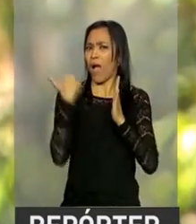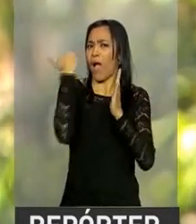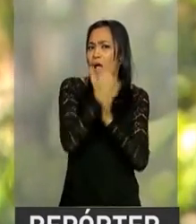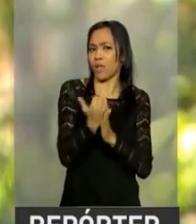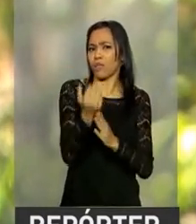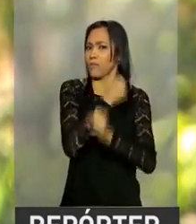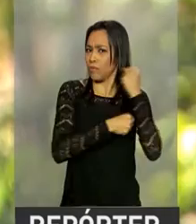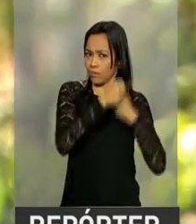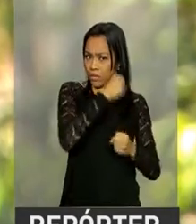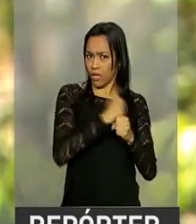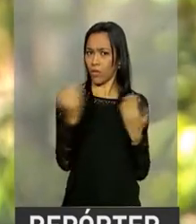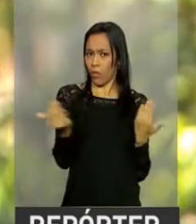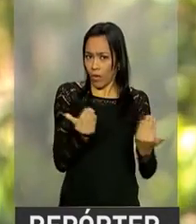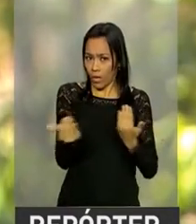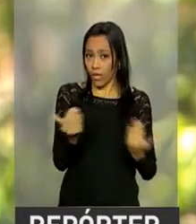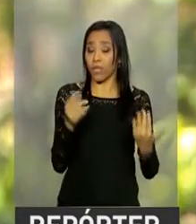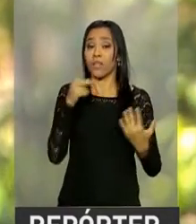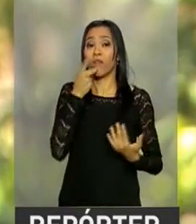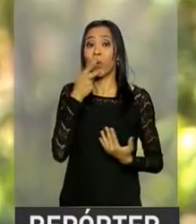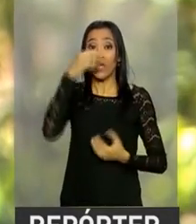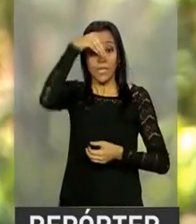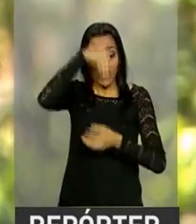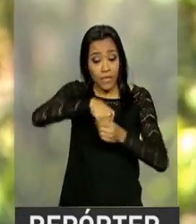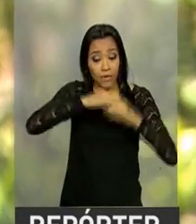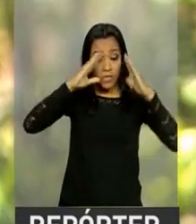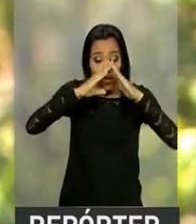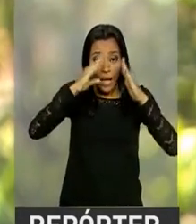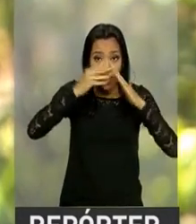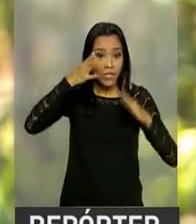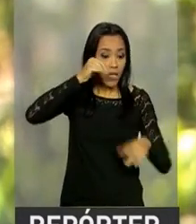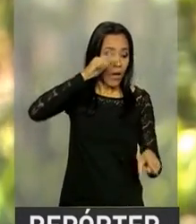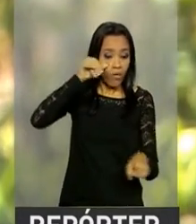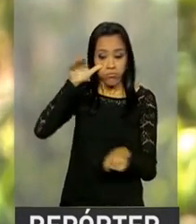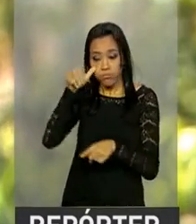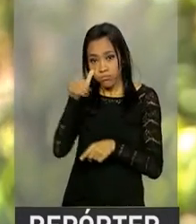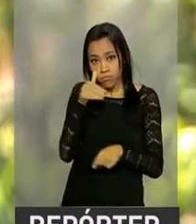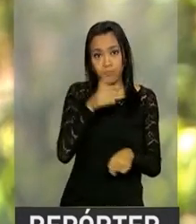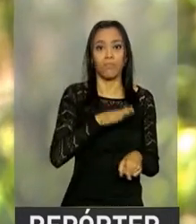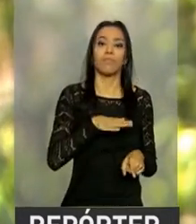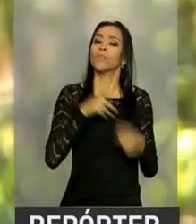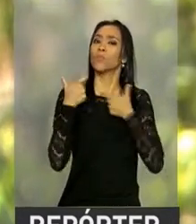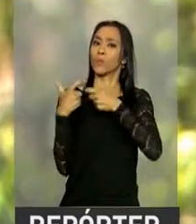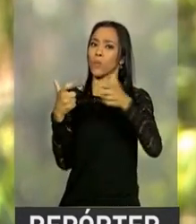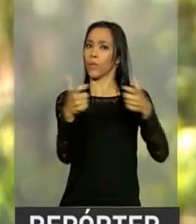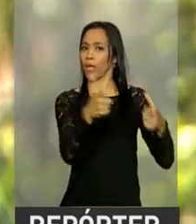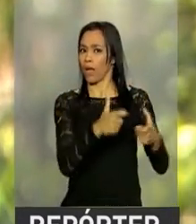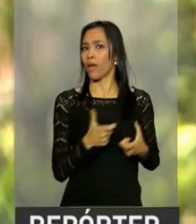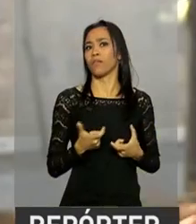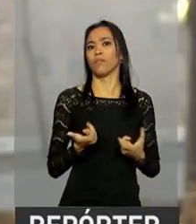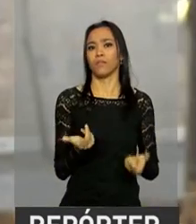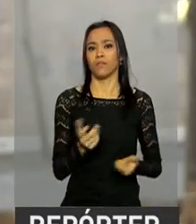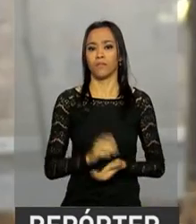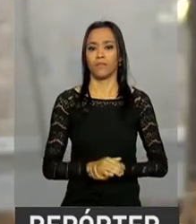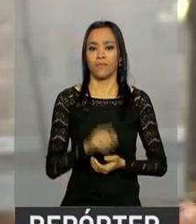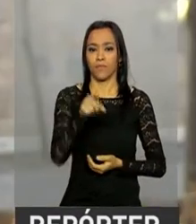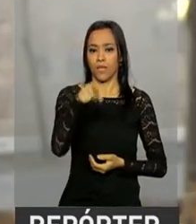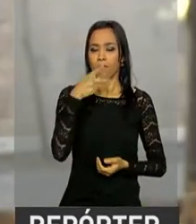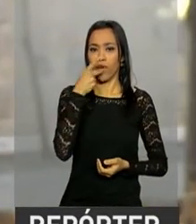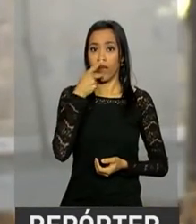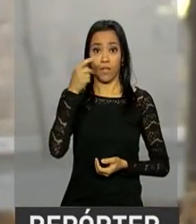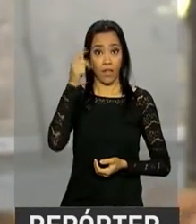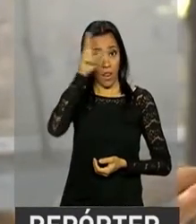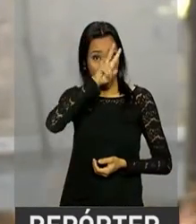Os especialistas alertam que as vistorias dentro de casa devem ser feitas o ano inteiro e nos locais menos óbvios. Tem que lembrar